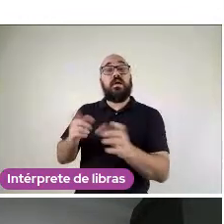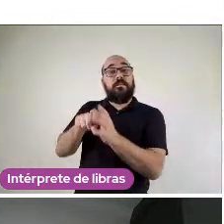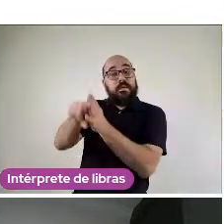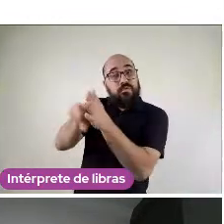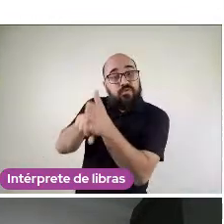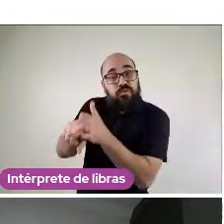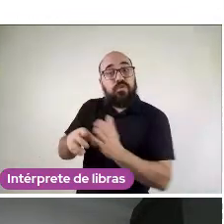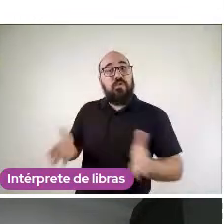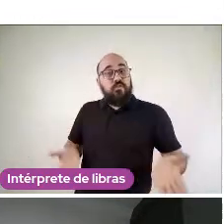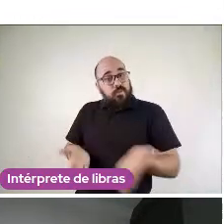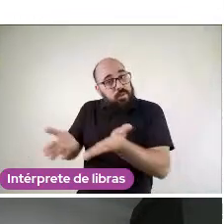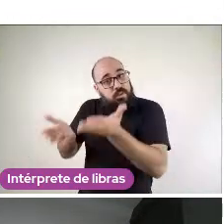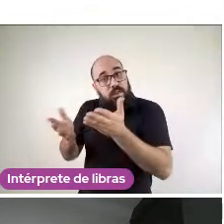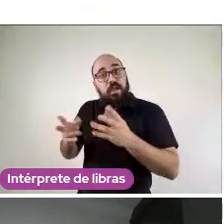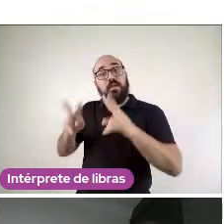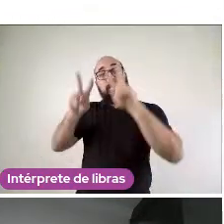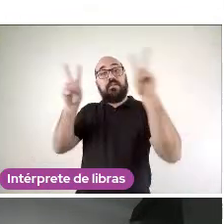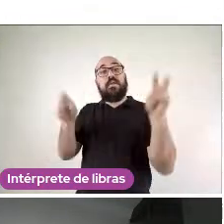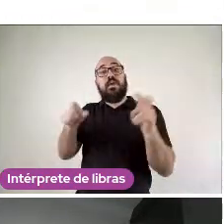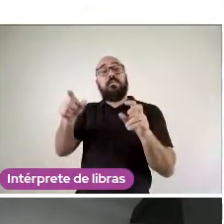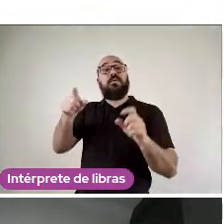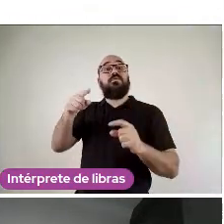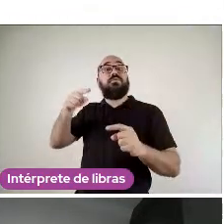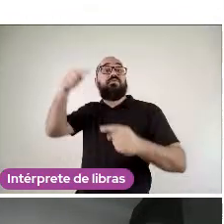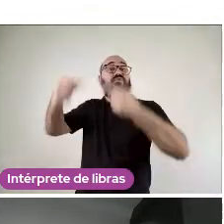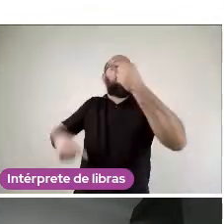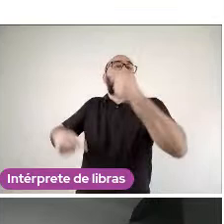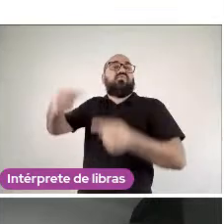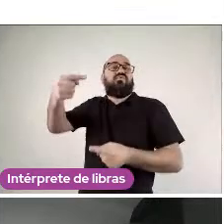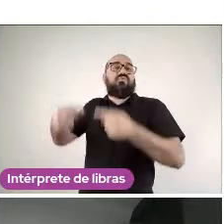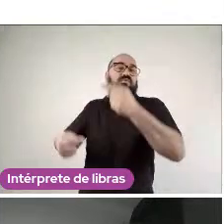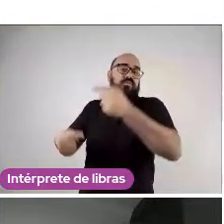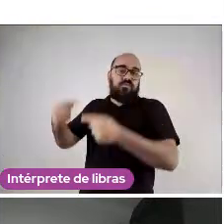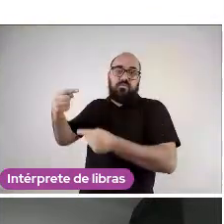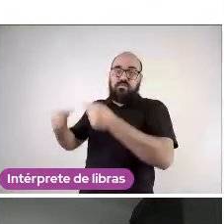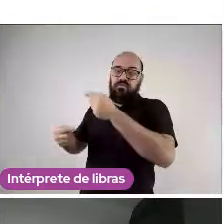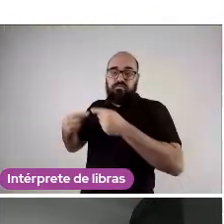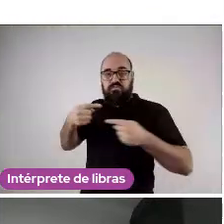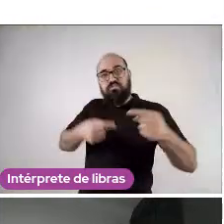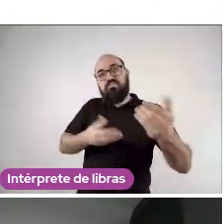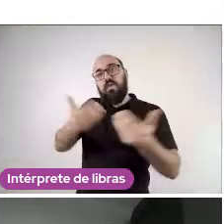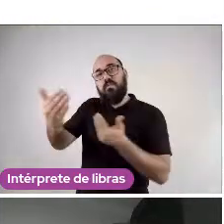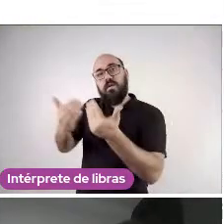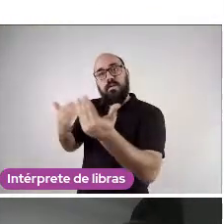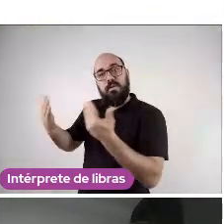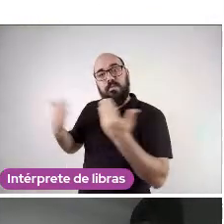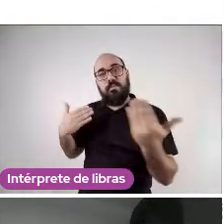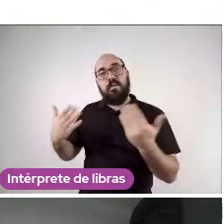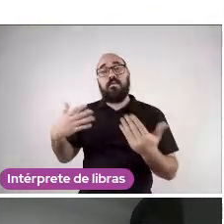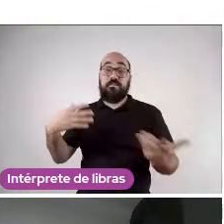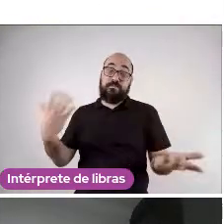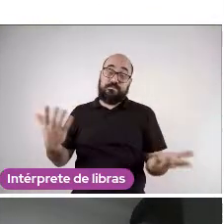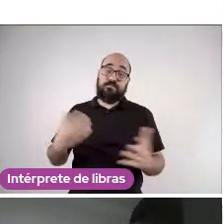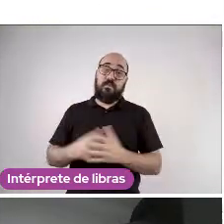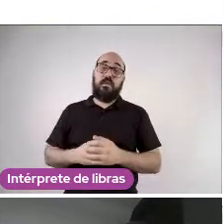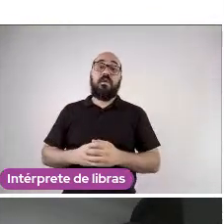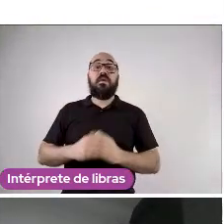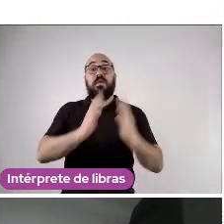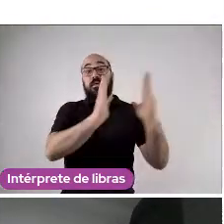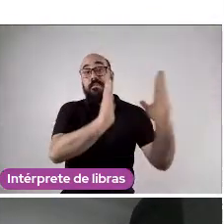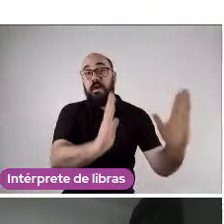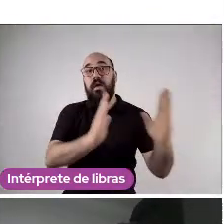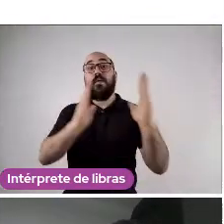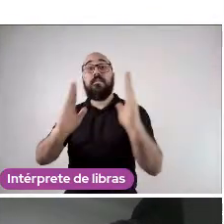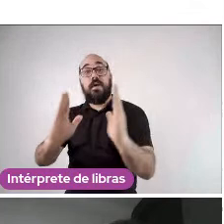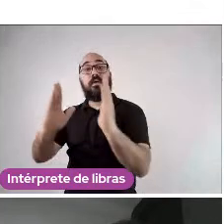prioritário. Então, as décadas estão acontecendo, né, estão sendo elegidas, acontecendo simultaneamente,